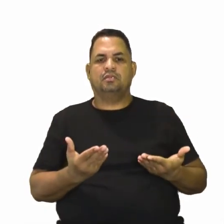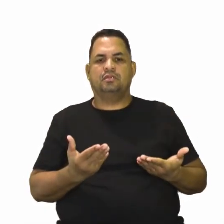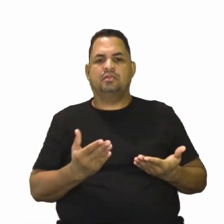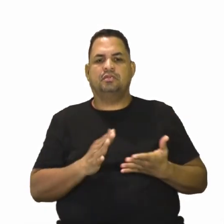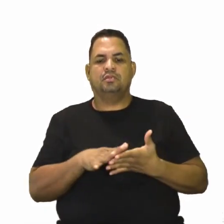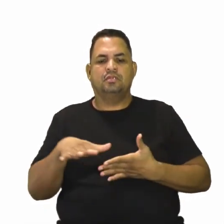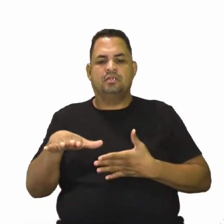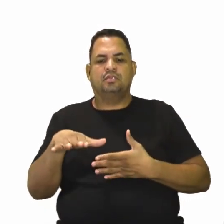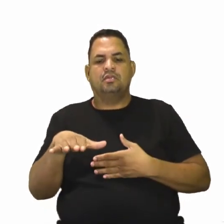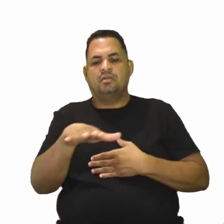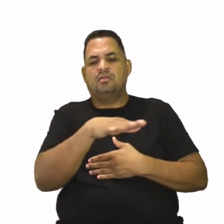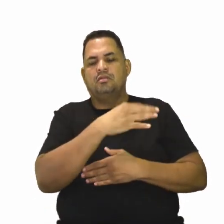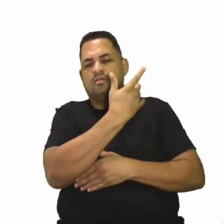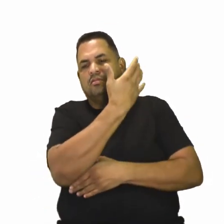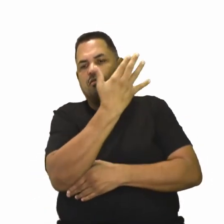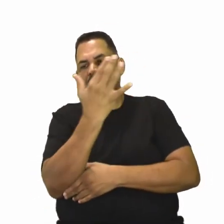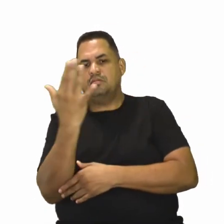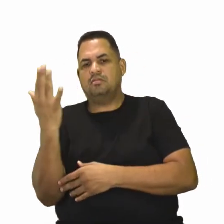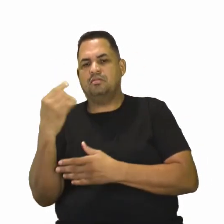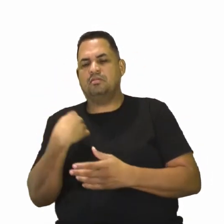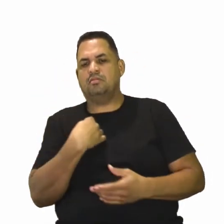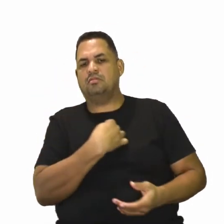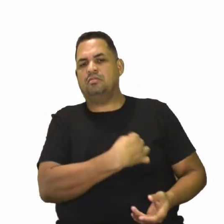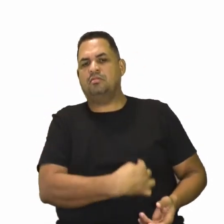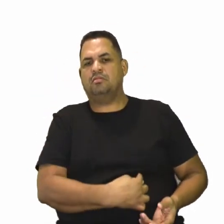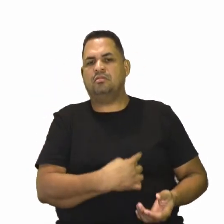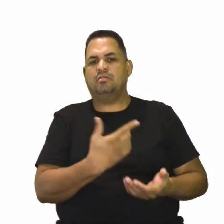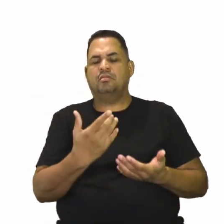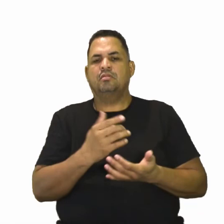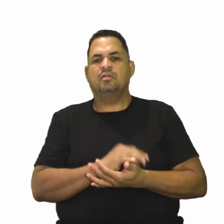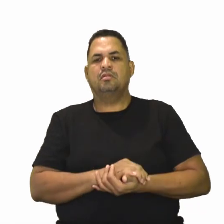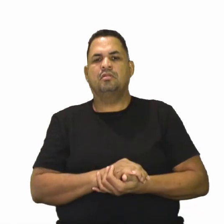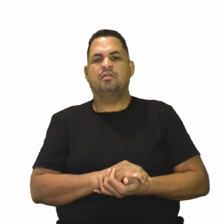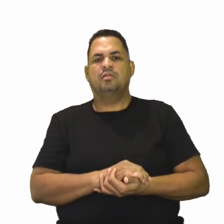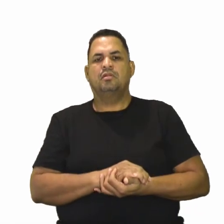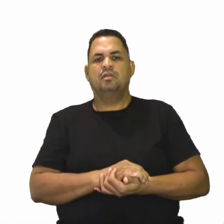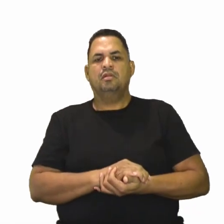meio ambiente na China. Então,